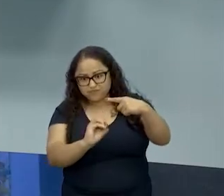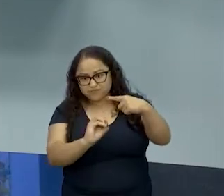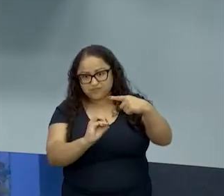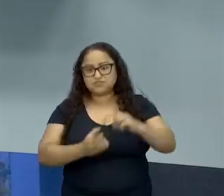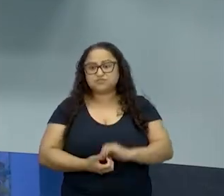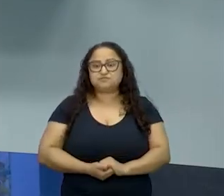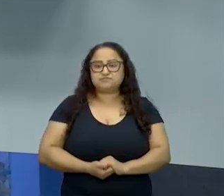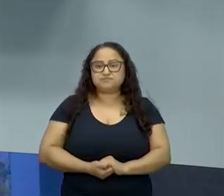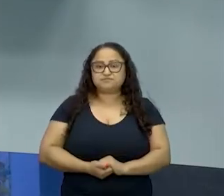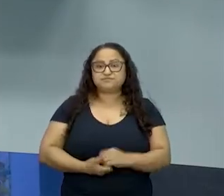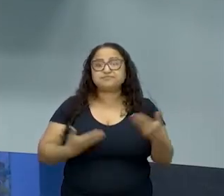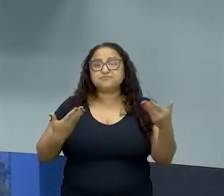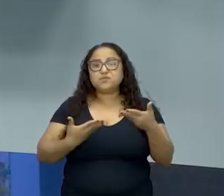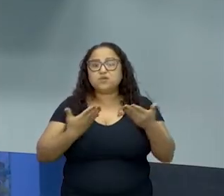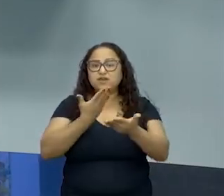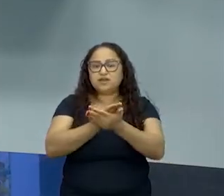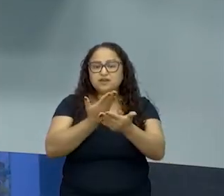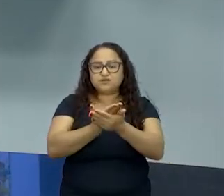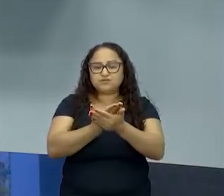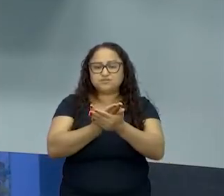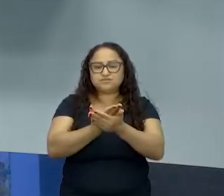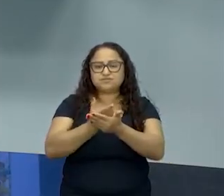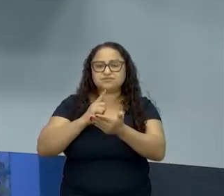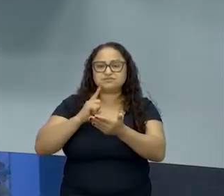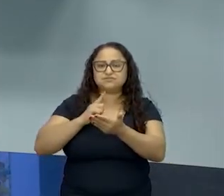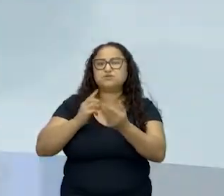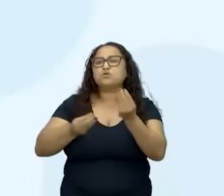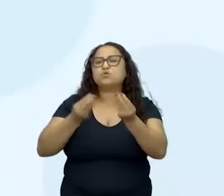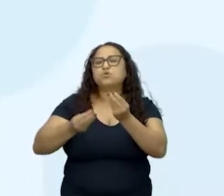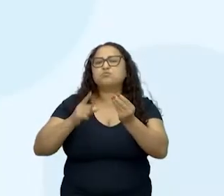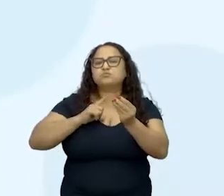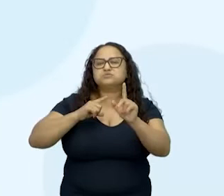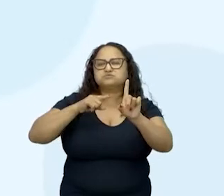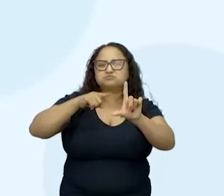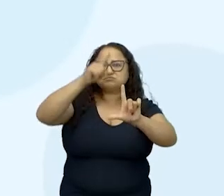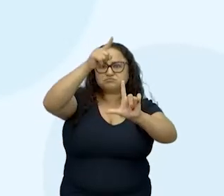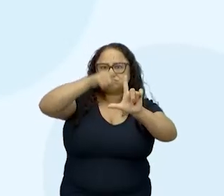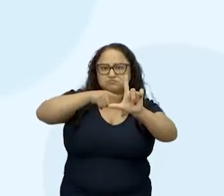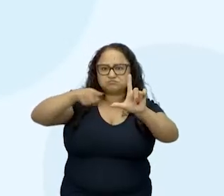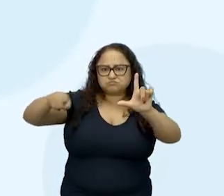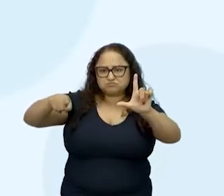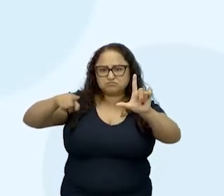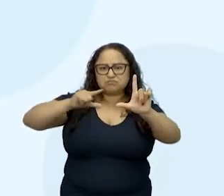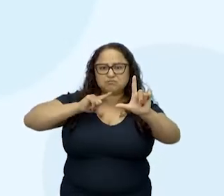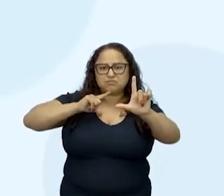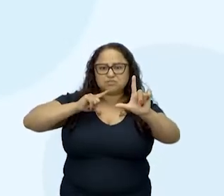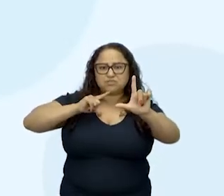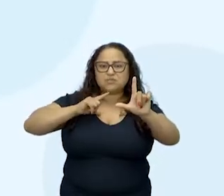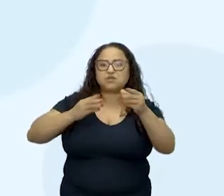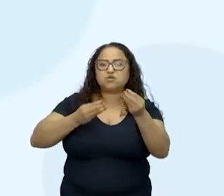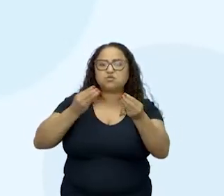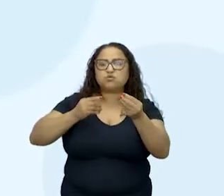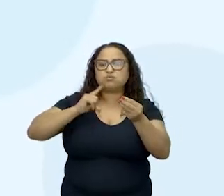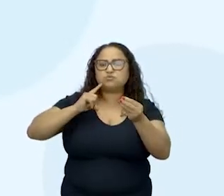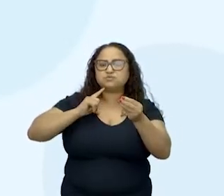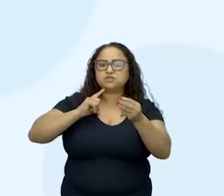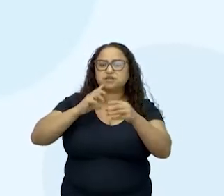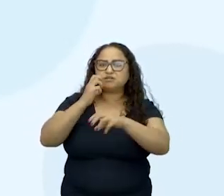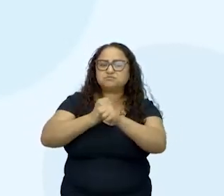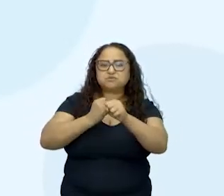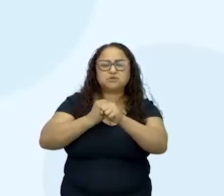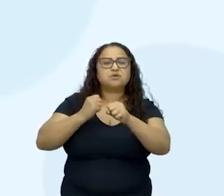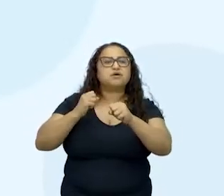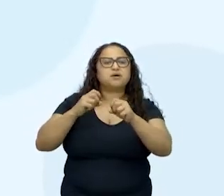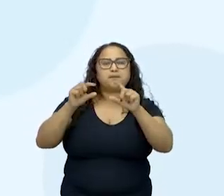olha só, na aula de hoje nós vimos as escalas, então recordamos aí o sistema métrico, né? E